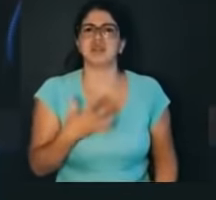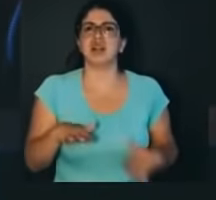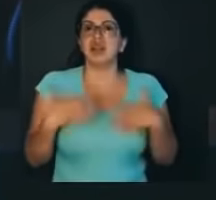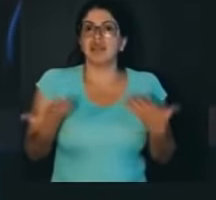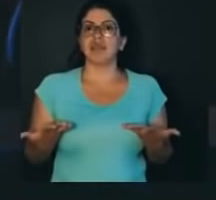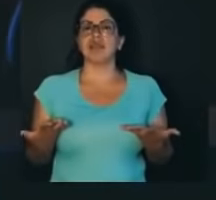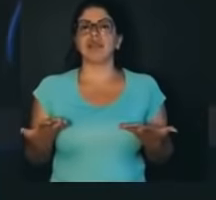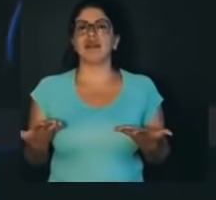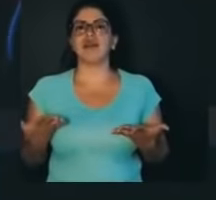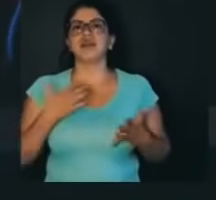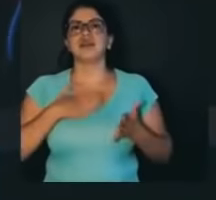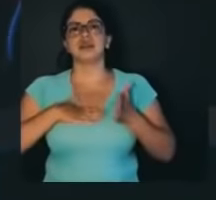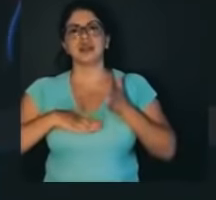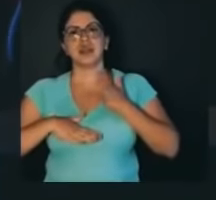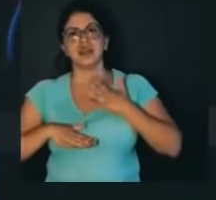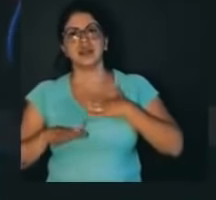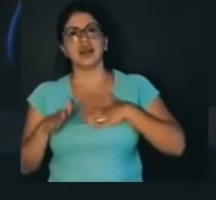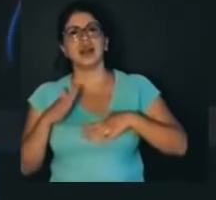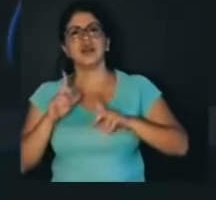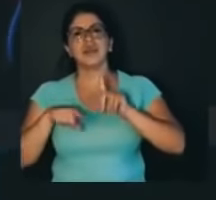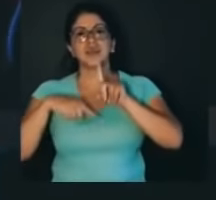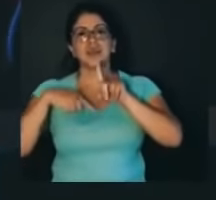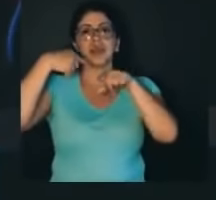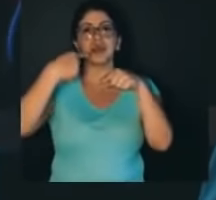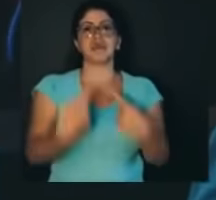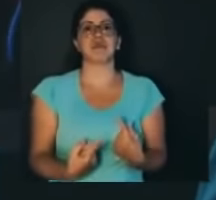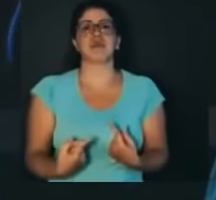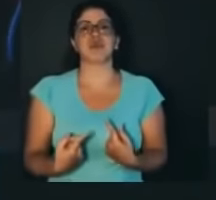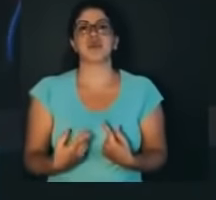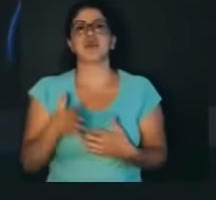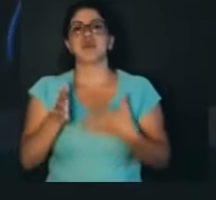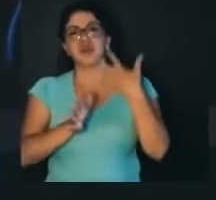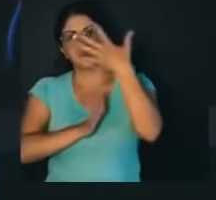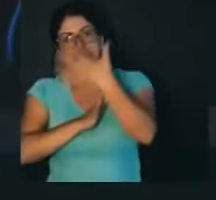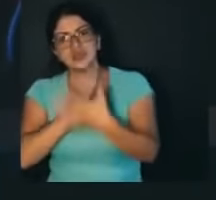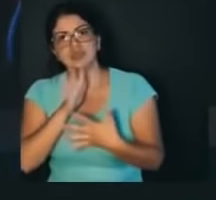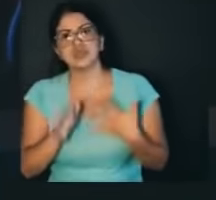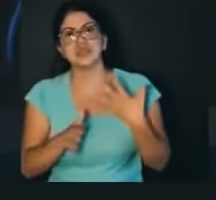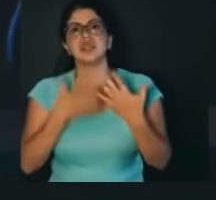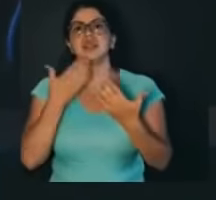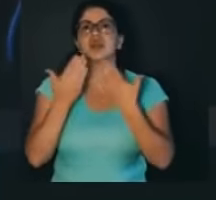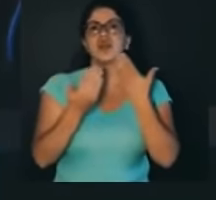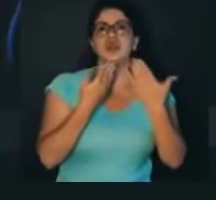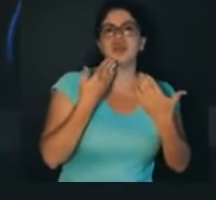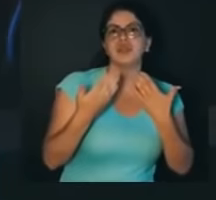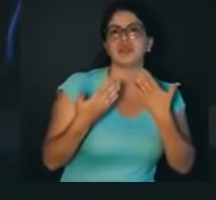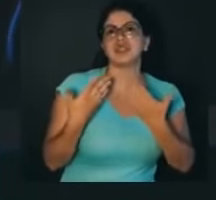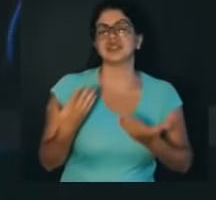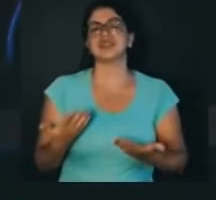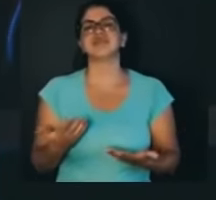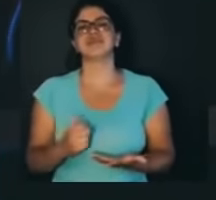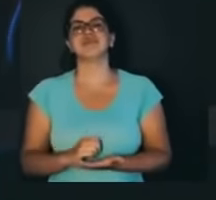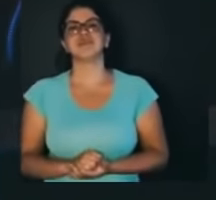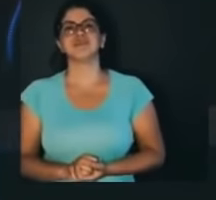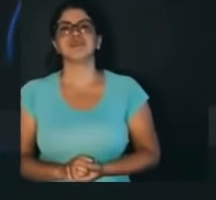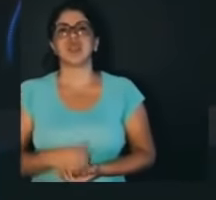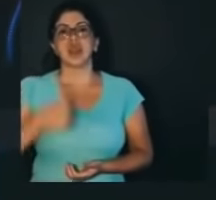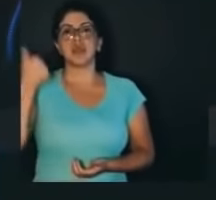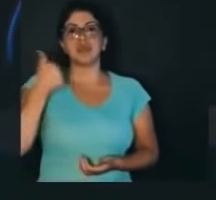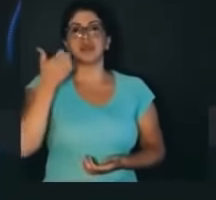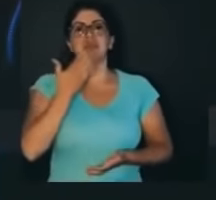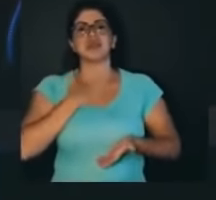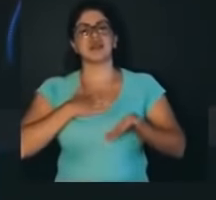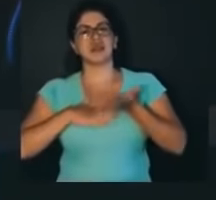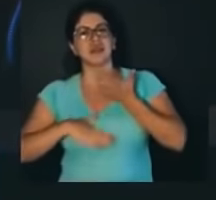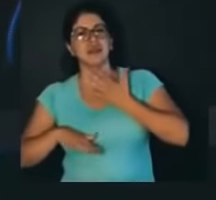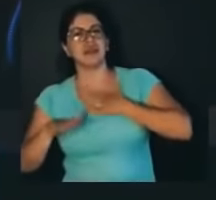Converse no dia seguinte, com calma, com tranquilidade, com serenidade, para que você não fira o